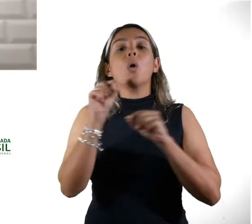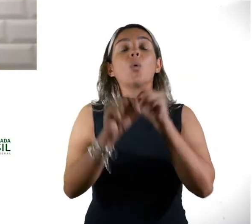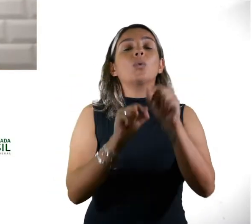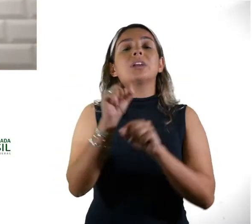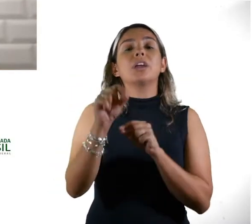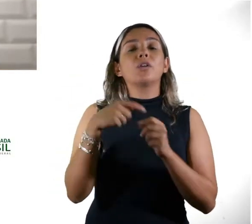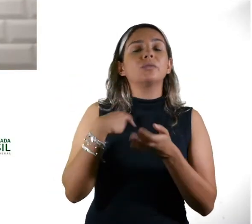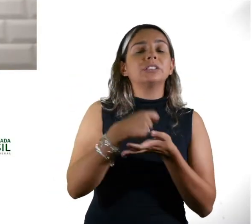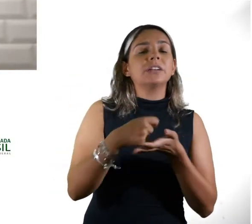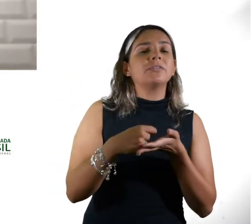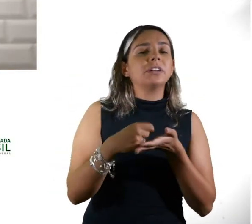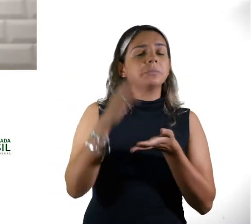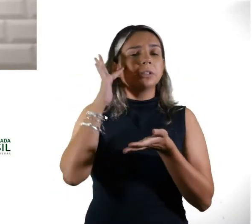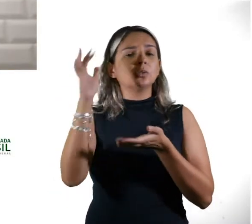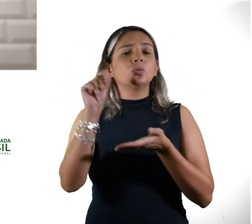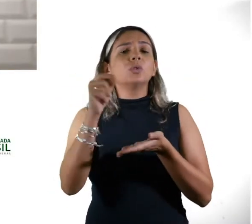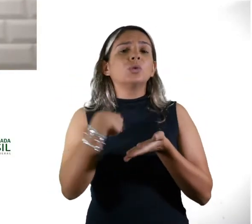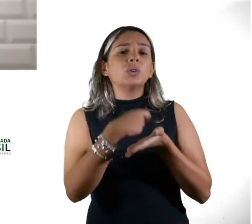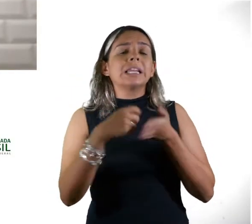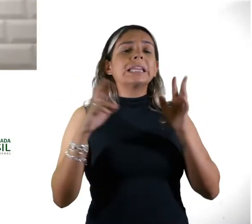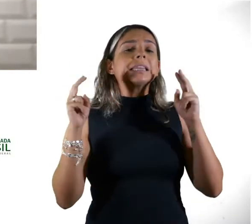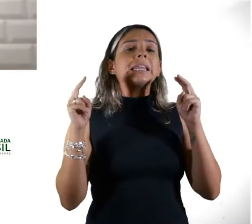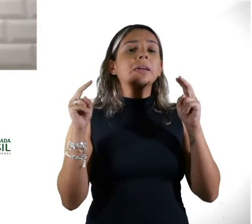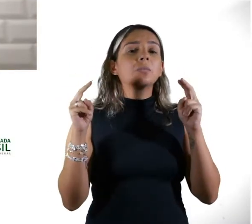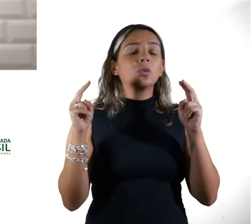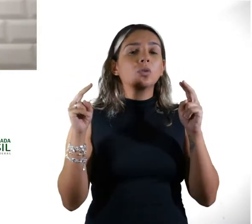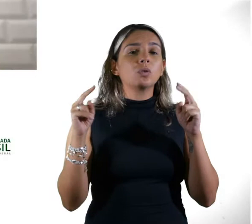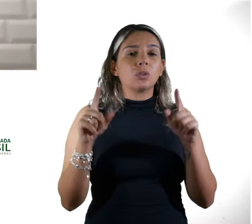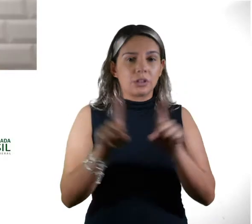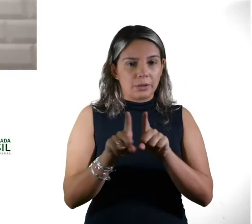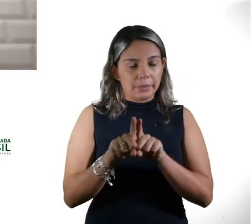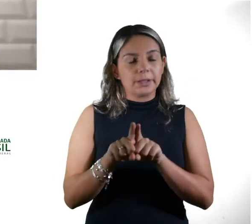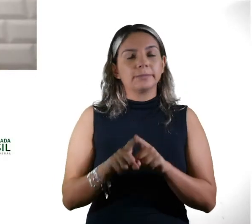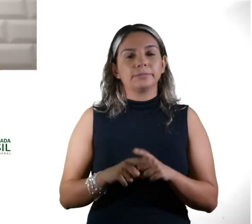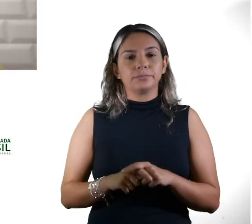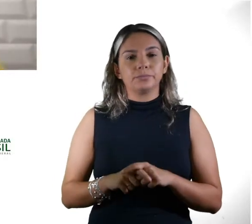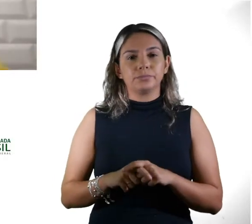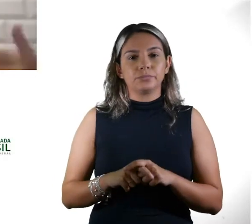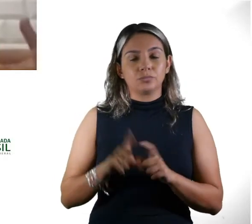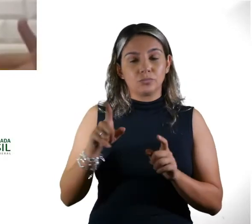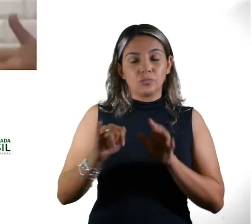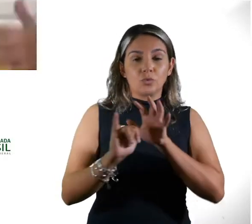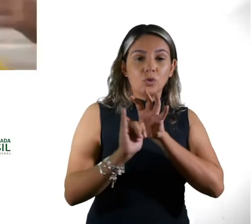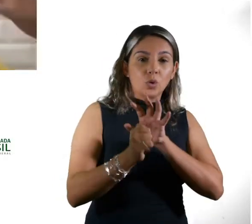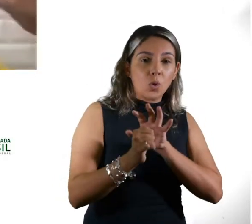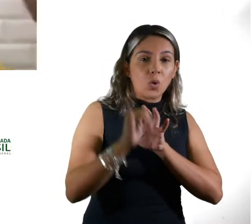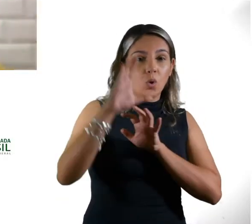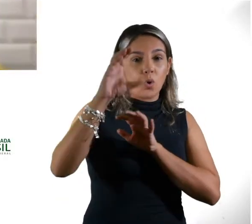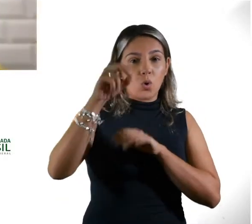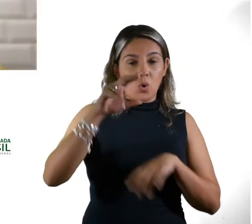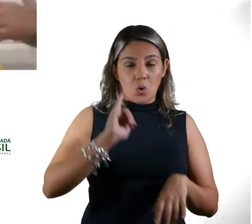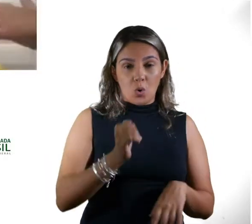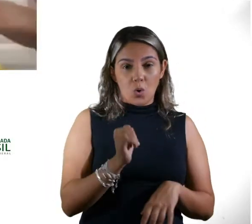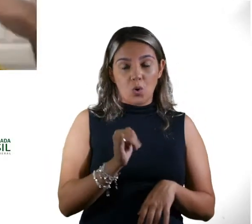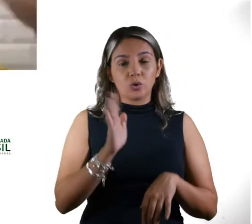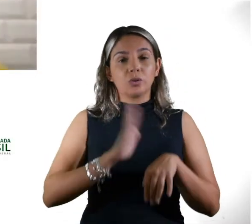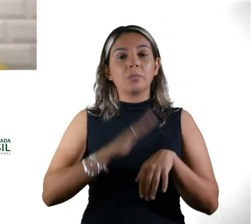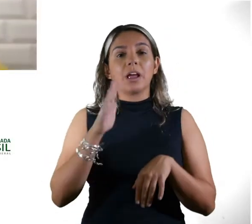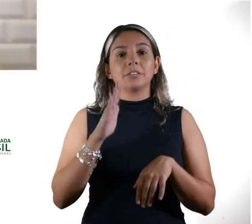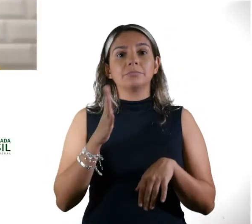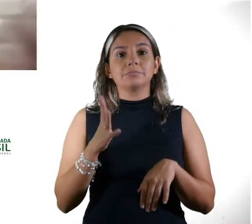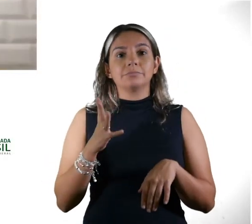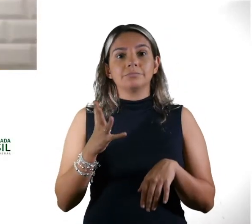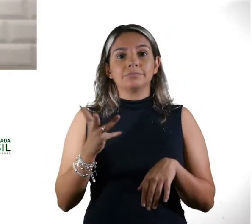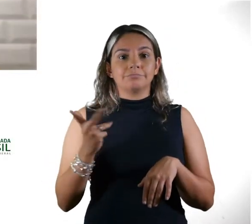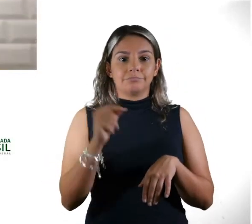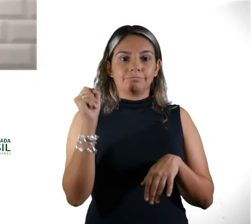vou escrever sobre quê? E o conto é a mesma coisa. Só que o conto é um processo, tem aquele processo mais mágico, não